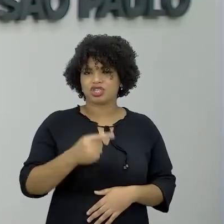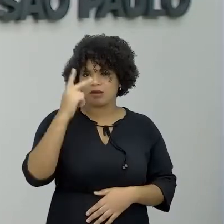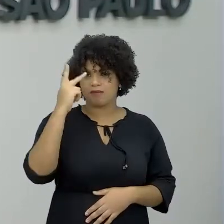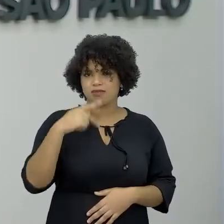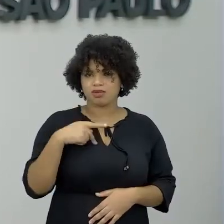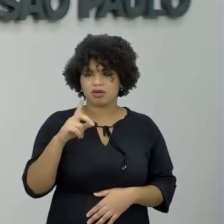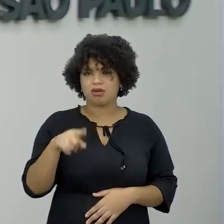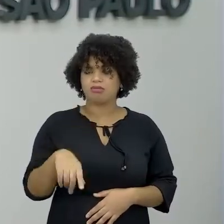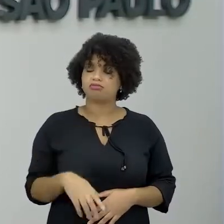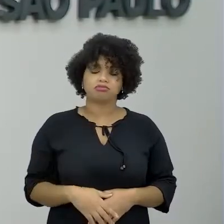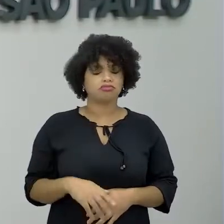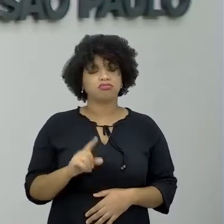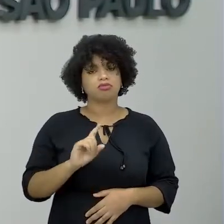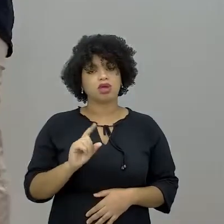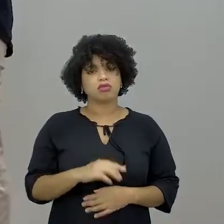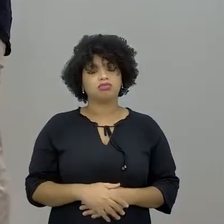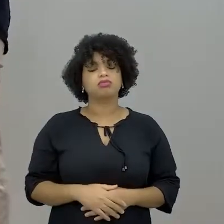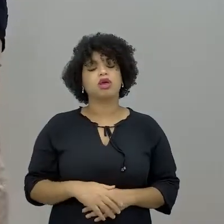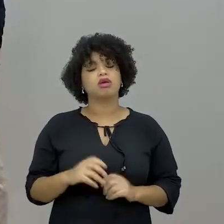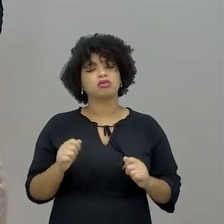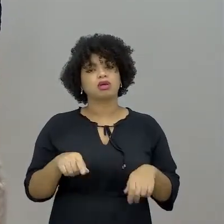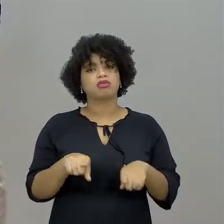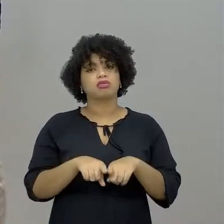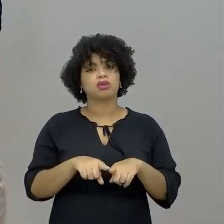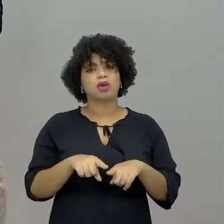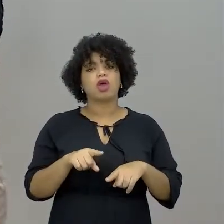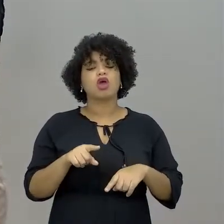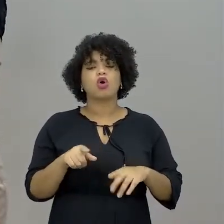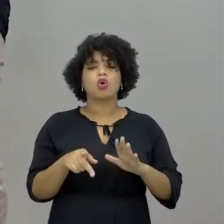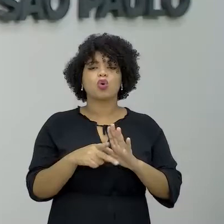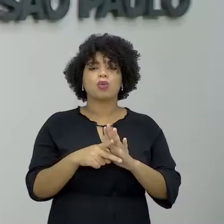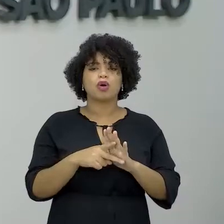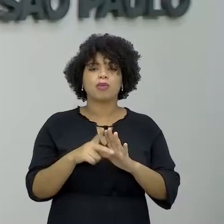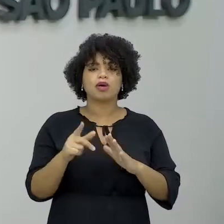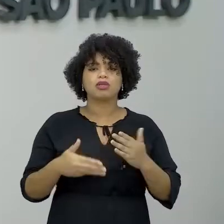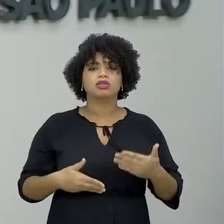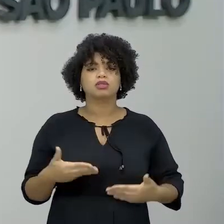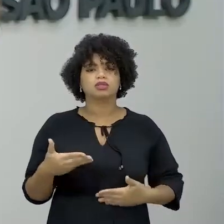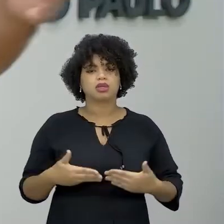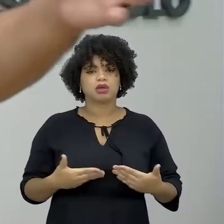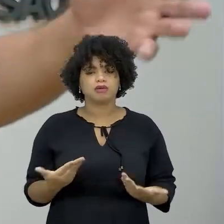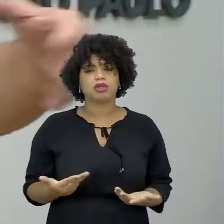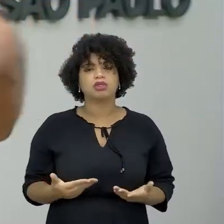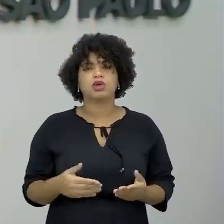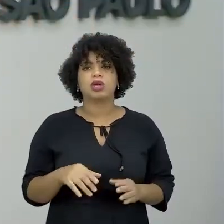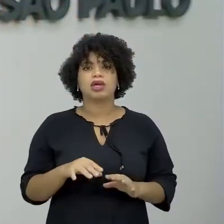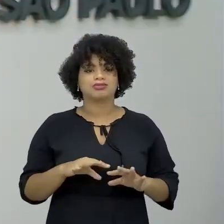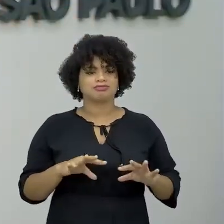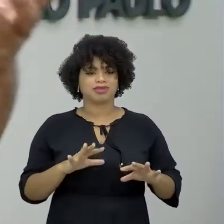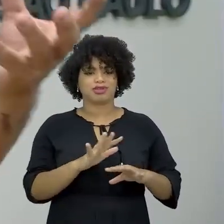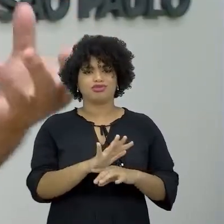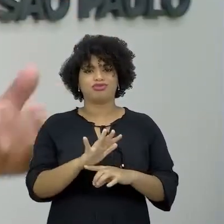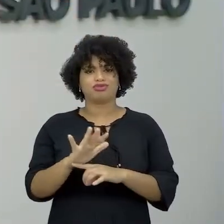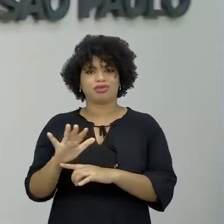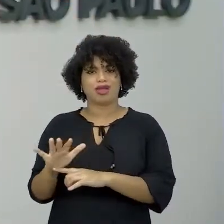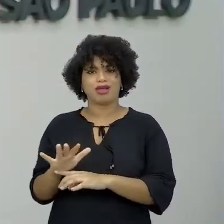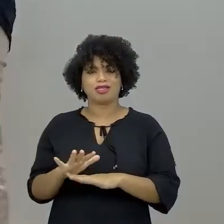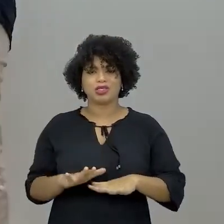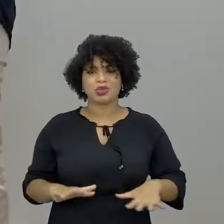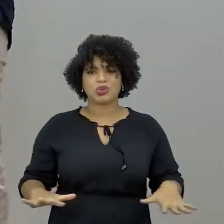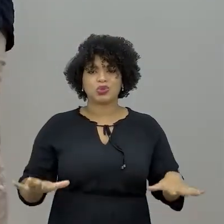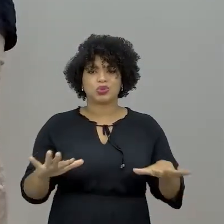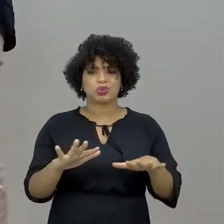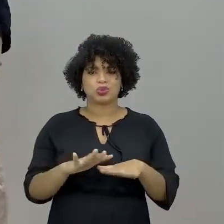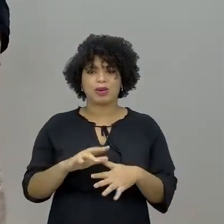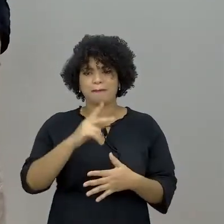mas ele também pode ser um produto ou um serviço que visa beneficiar uma quantidade de pessoas que estão